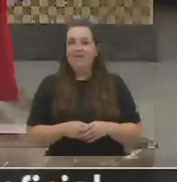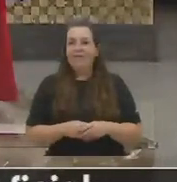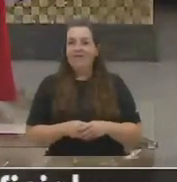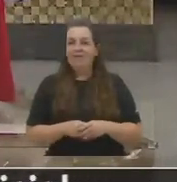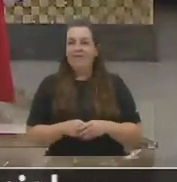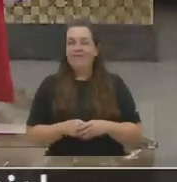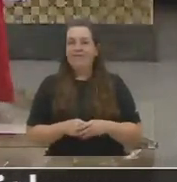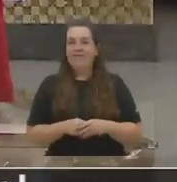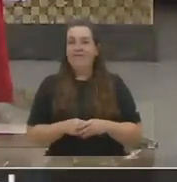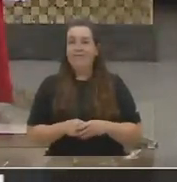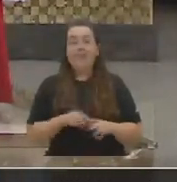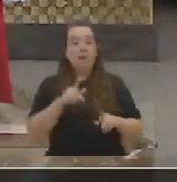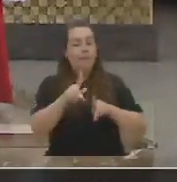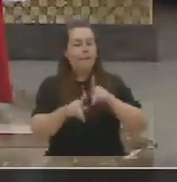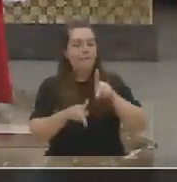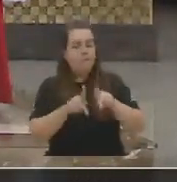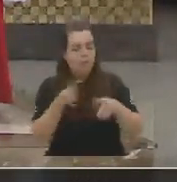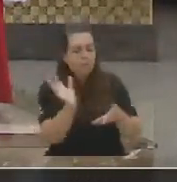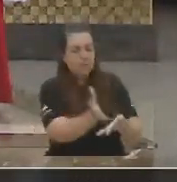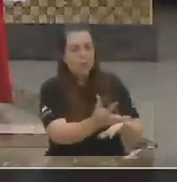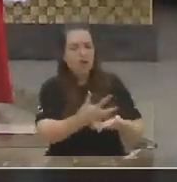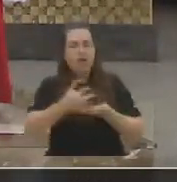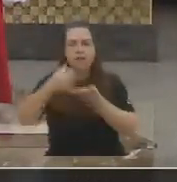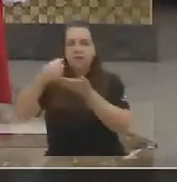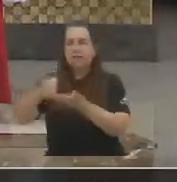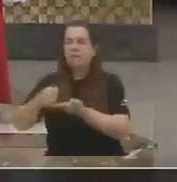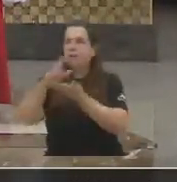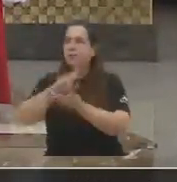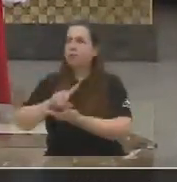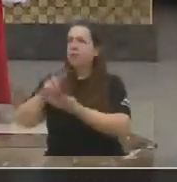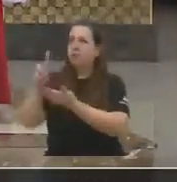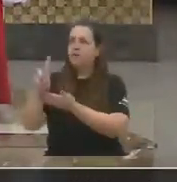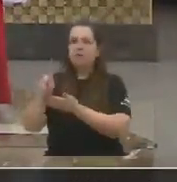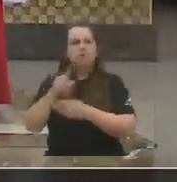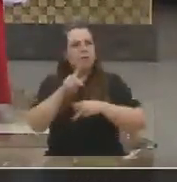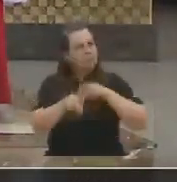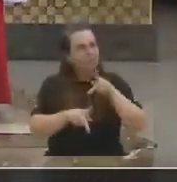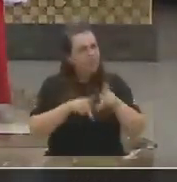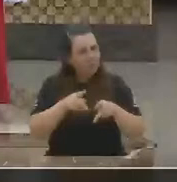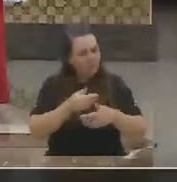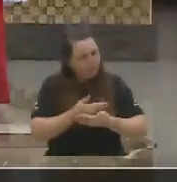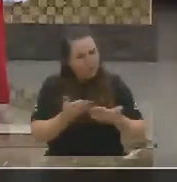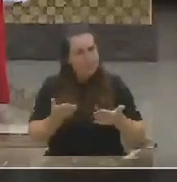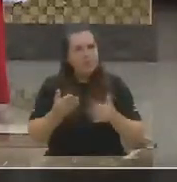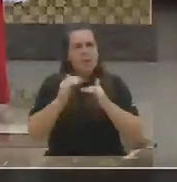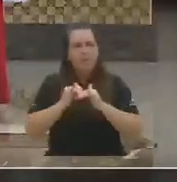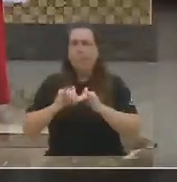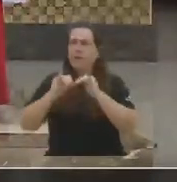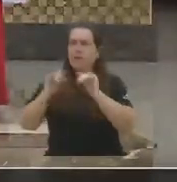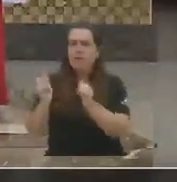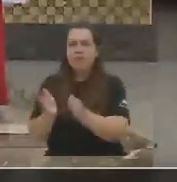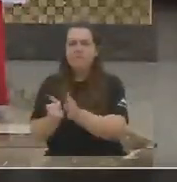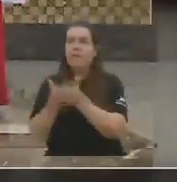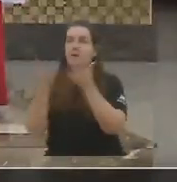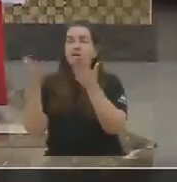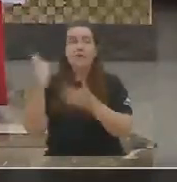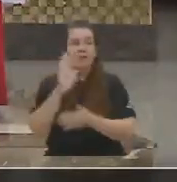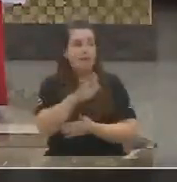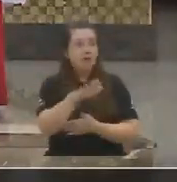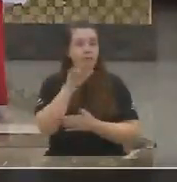Povo resgatado por Deus, proclamai suas maravilhas. Ele vos chamou